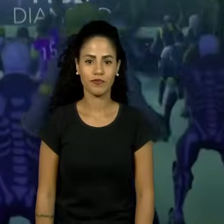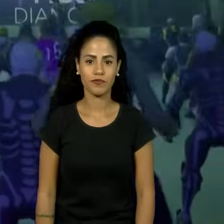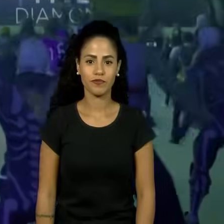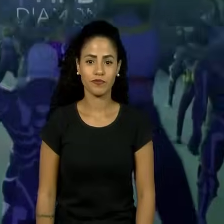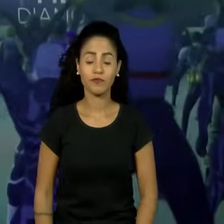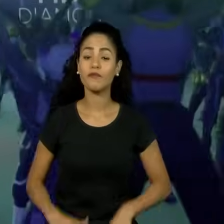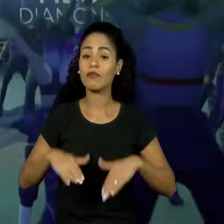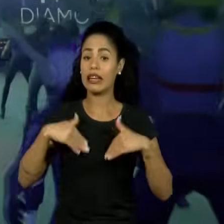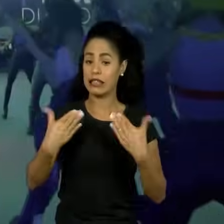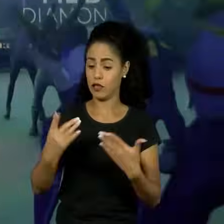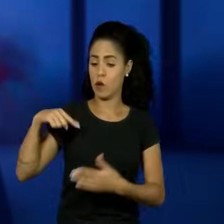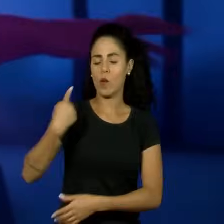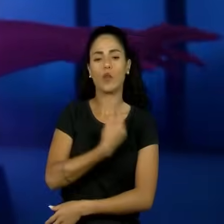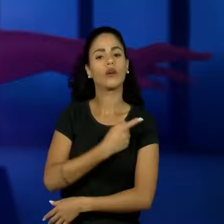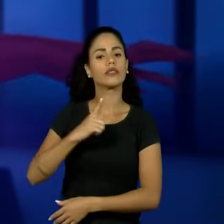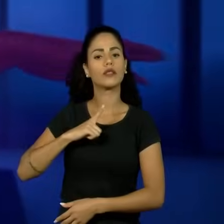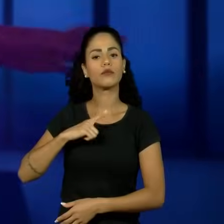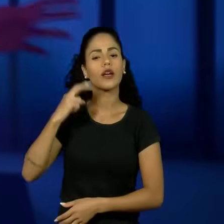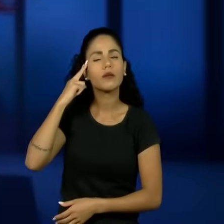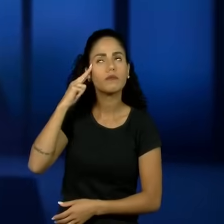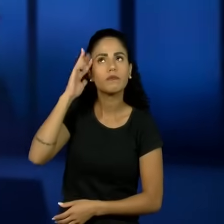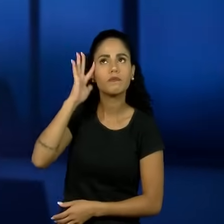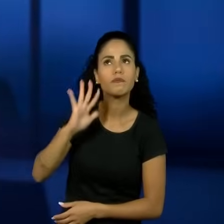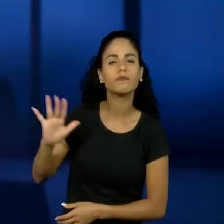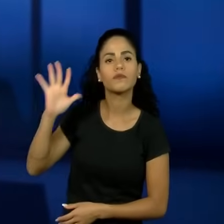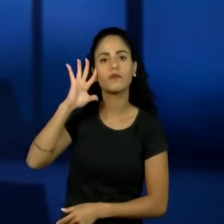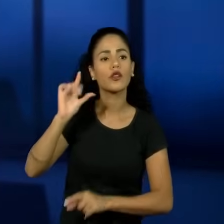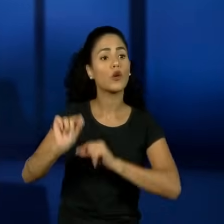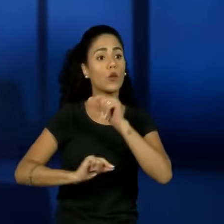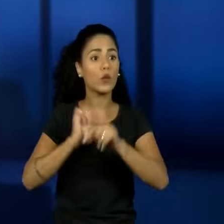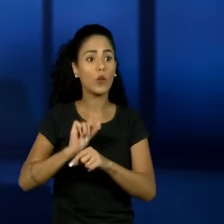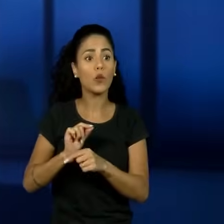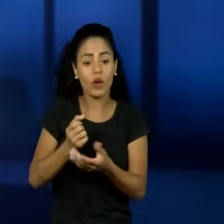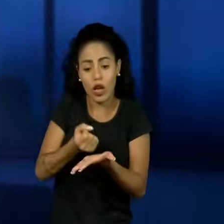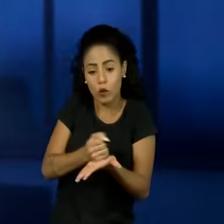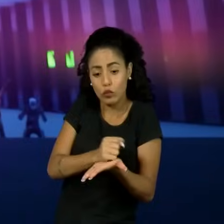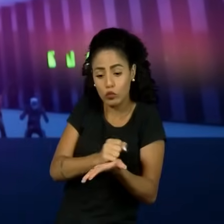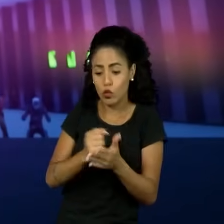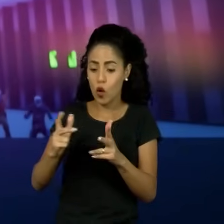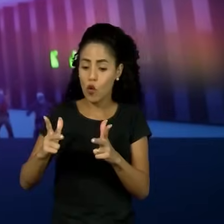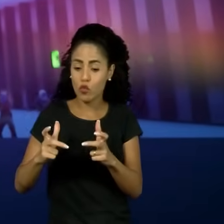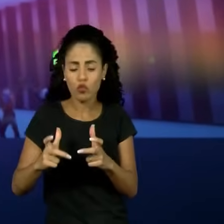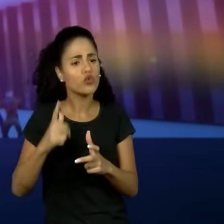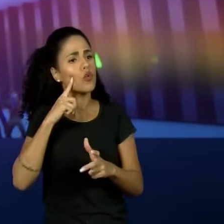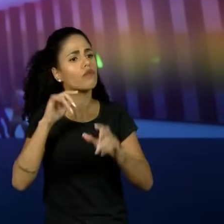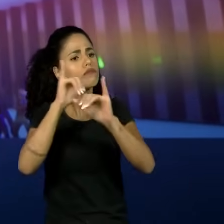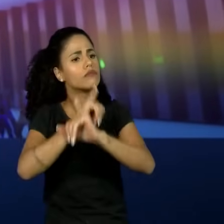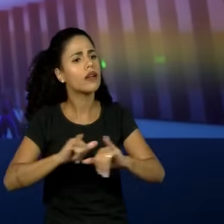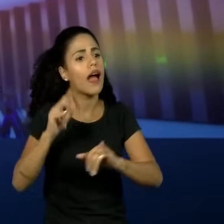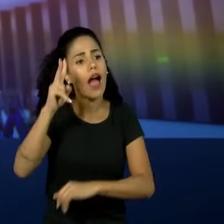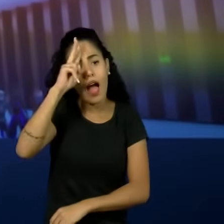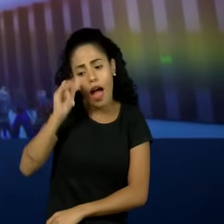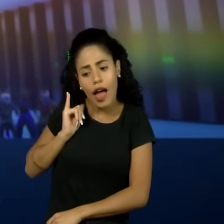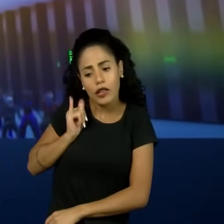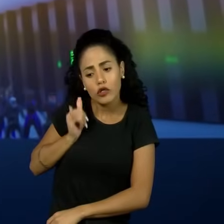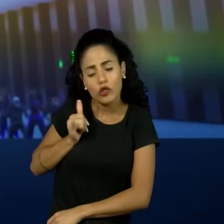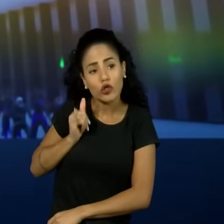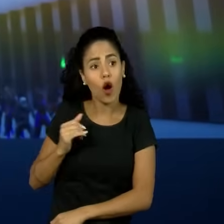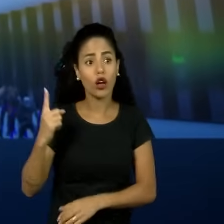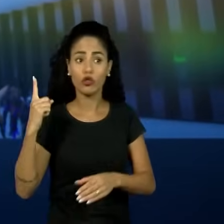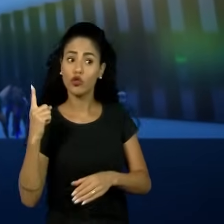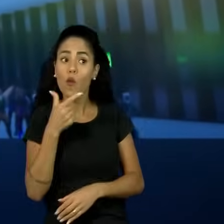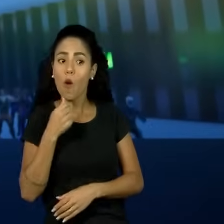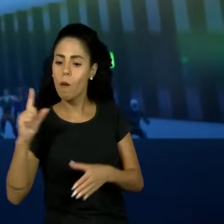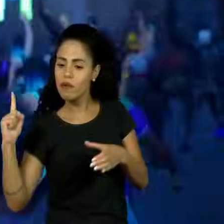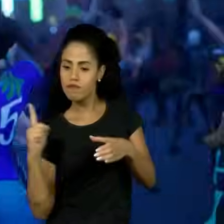A gente tem, por exemplo, o Sonho Trapstar, que é um jogo que conta a história de um integrante do hip